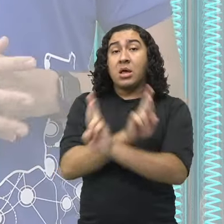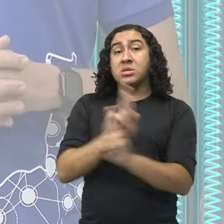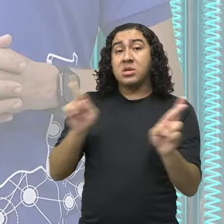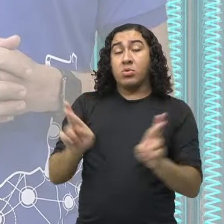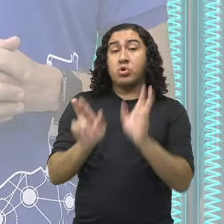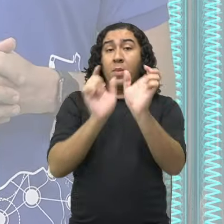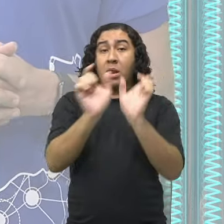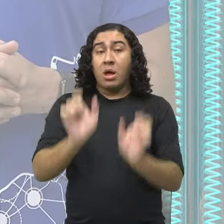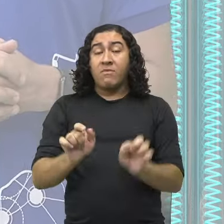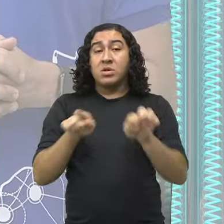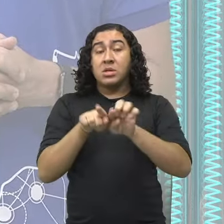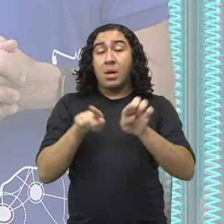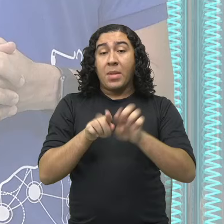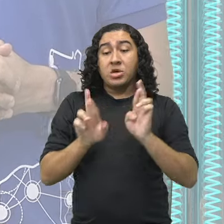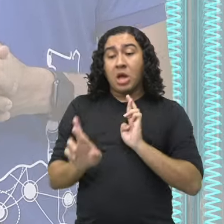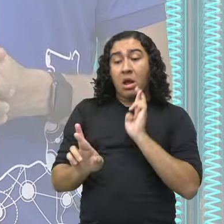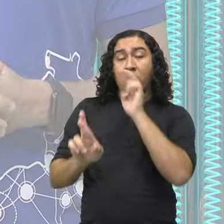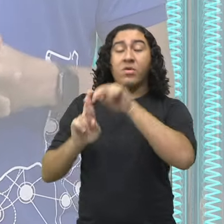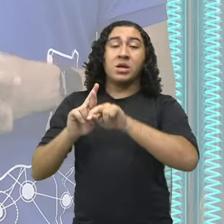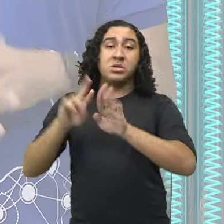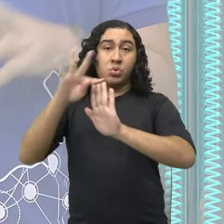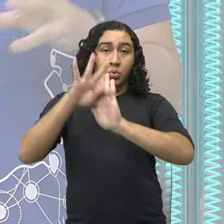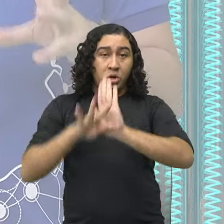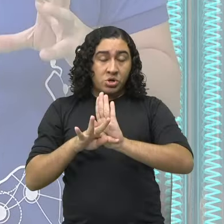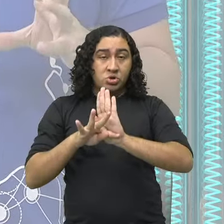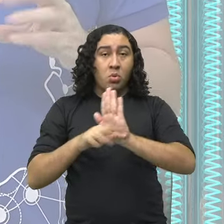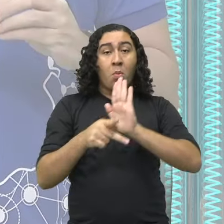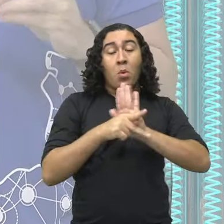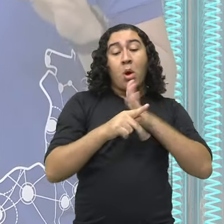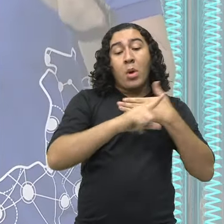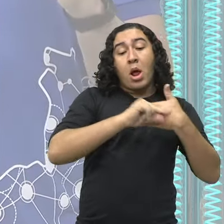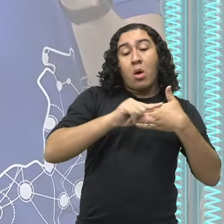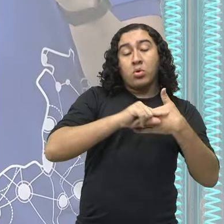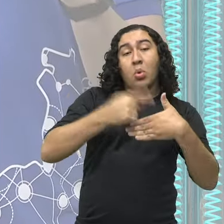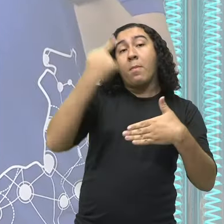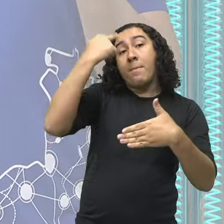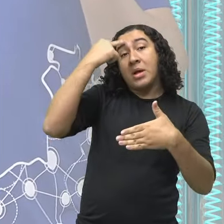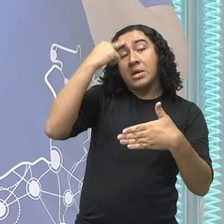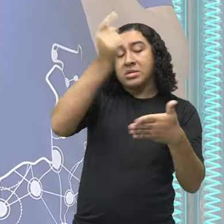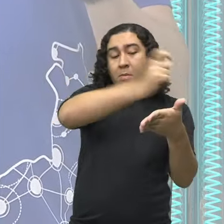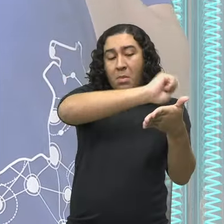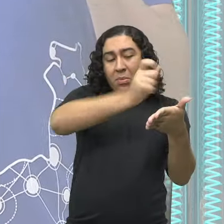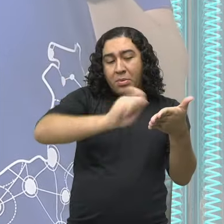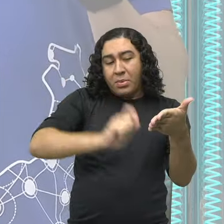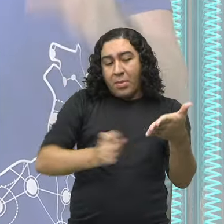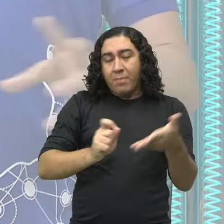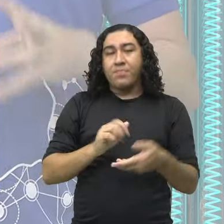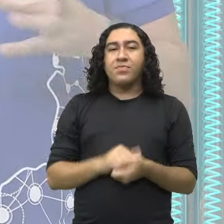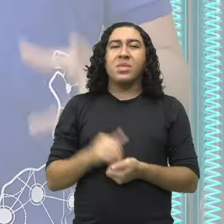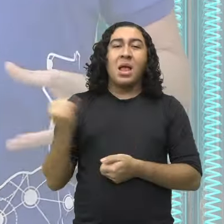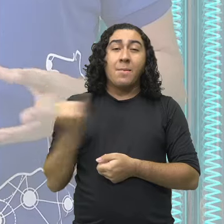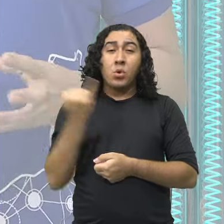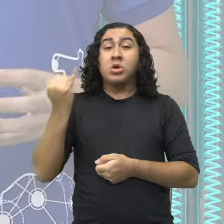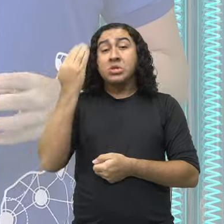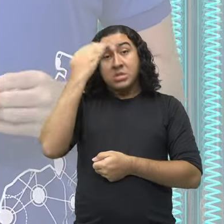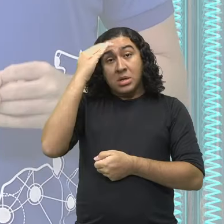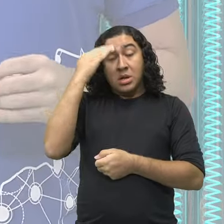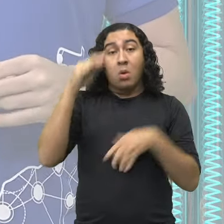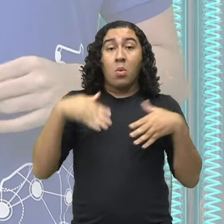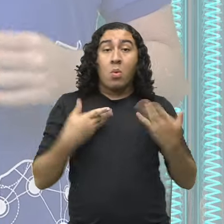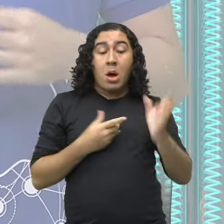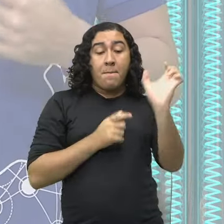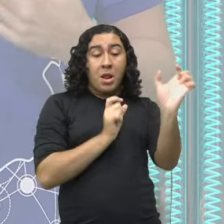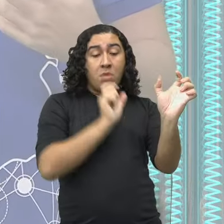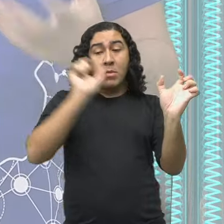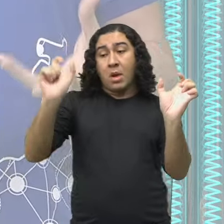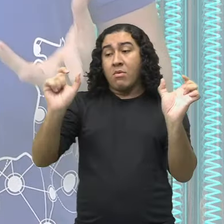de sentido construídos pelo autor, tá? É muito importante você entender ali, né, o jogo de palavras que foi